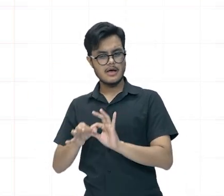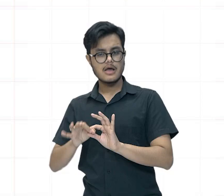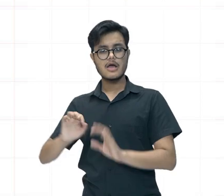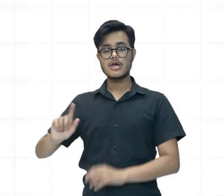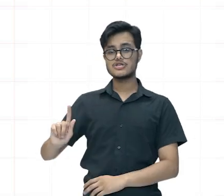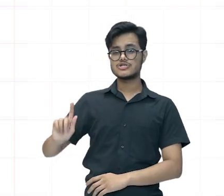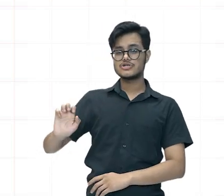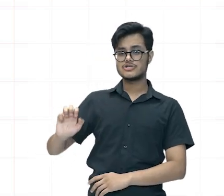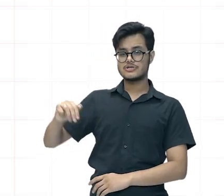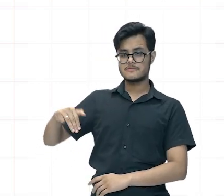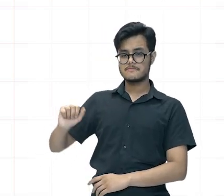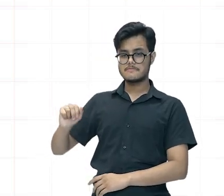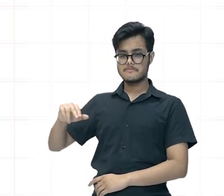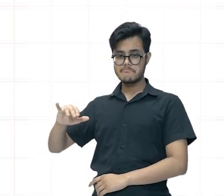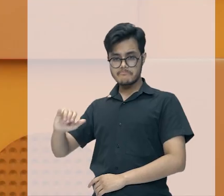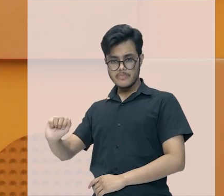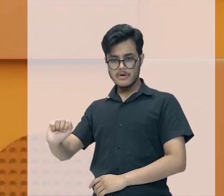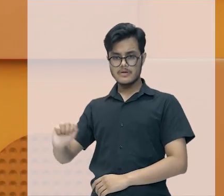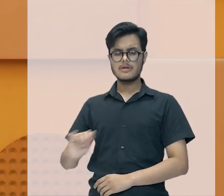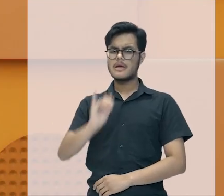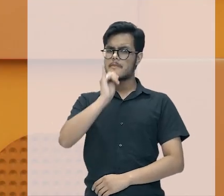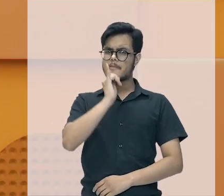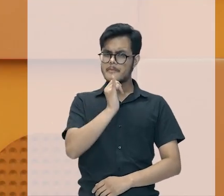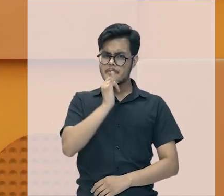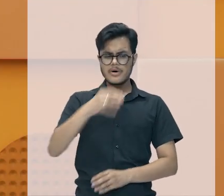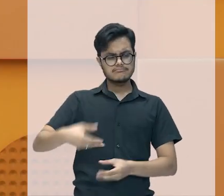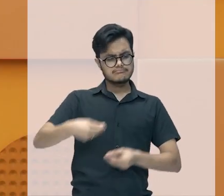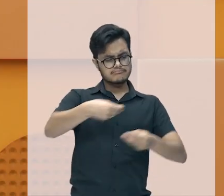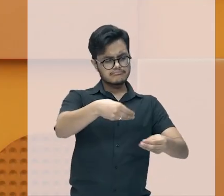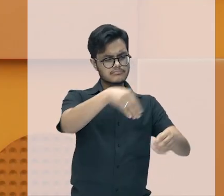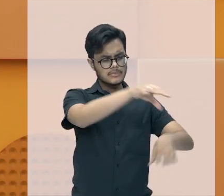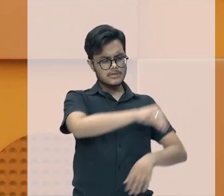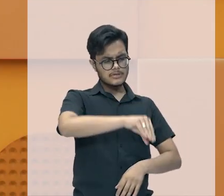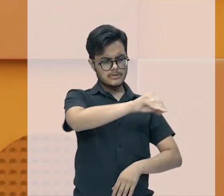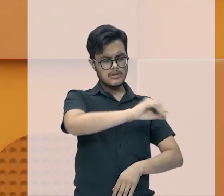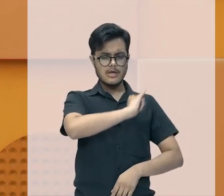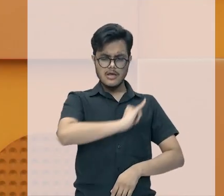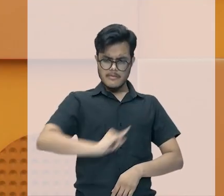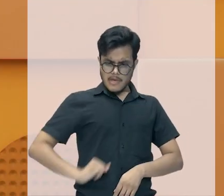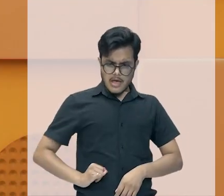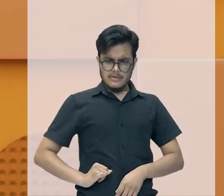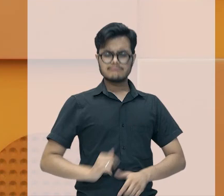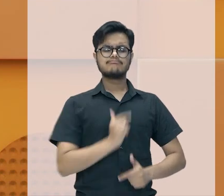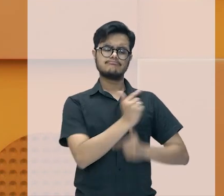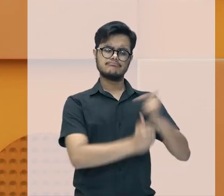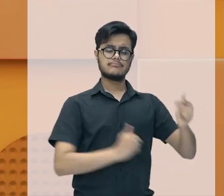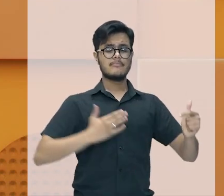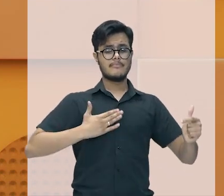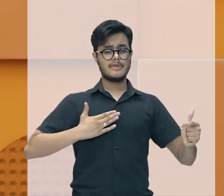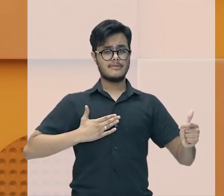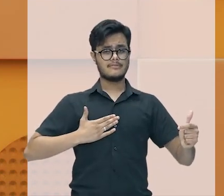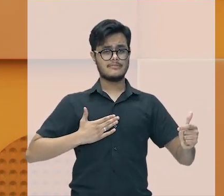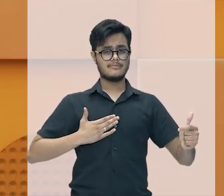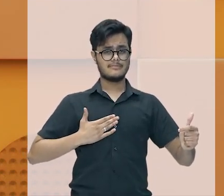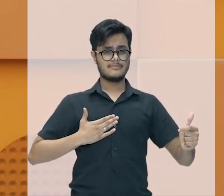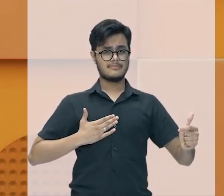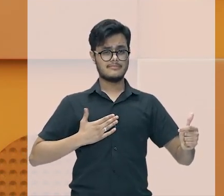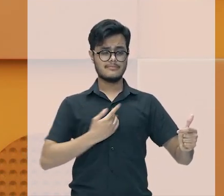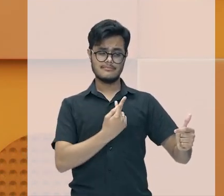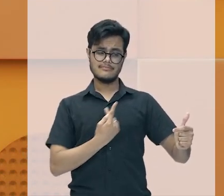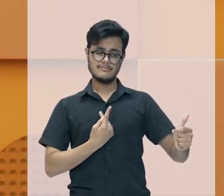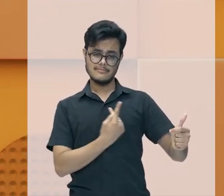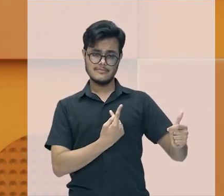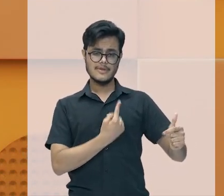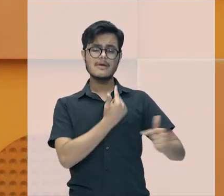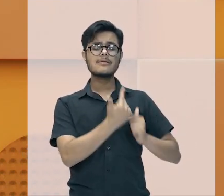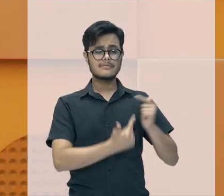Mas, professora, como assim? Se eu te dou a terra, você está, então, dentro do império. Você vai agora trabalhar para mim. Ou seja, se eu